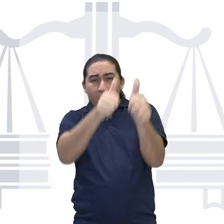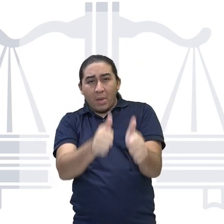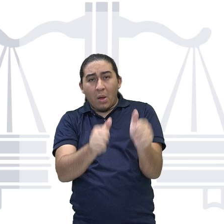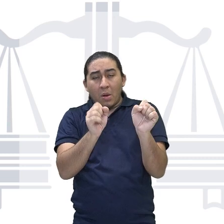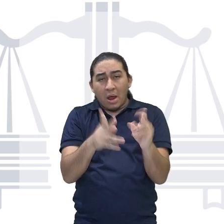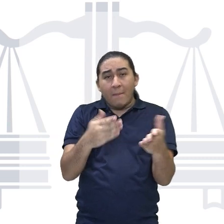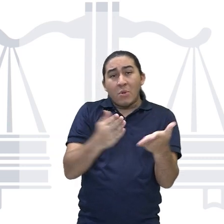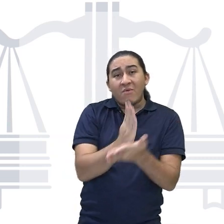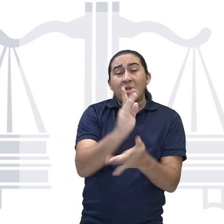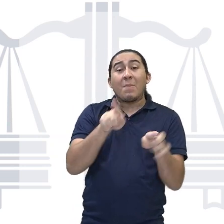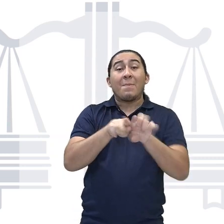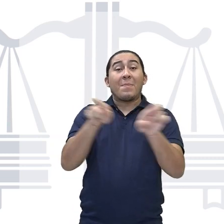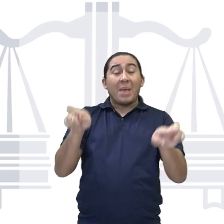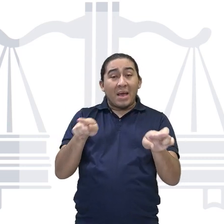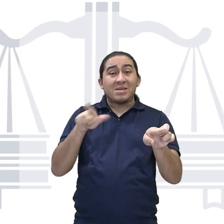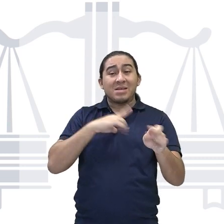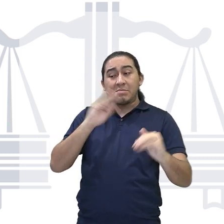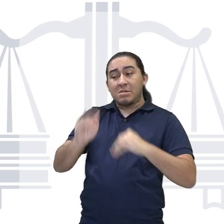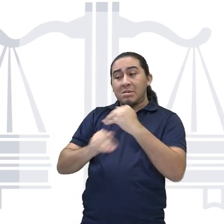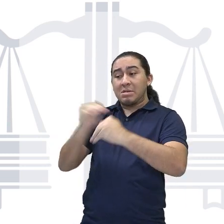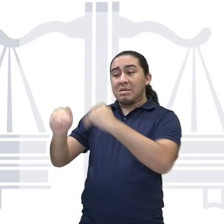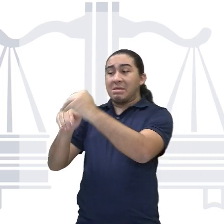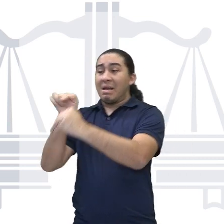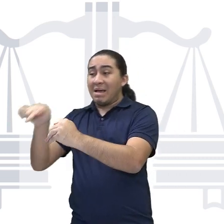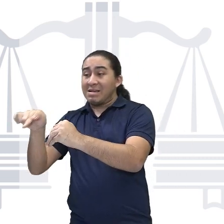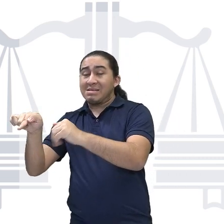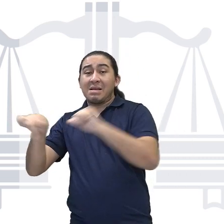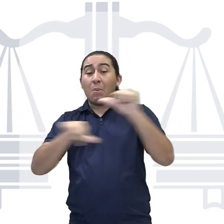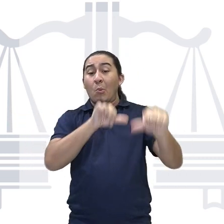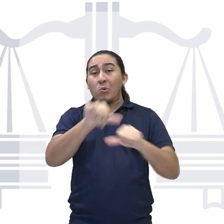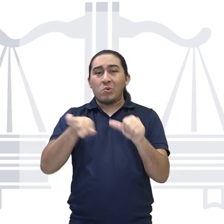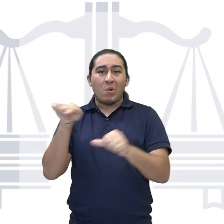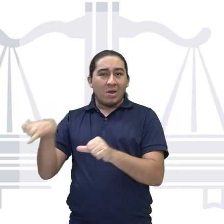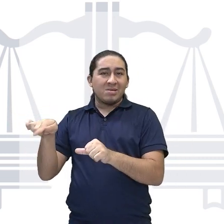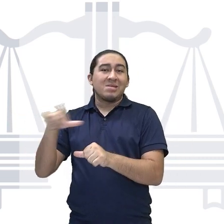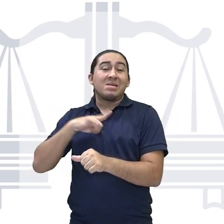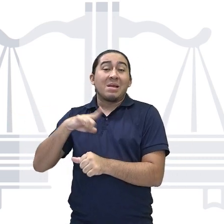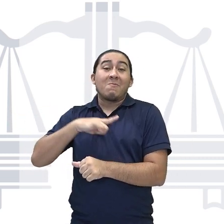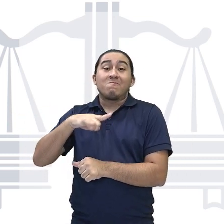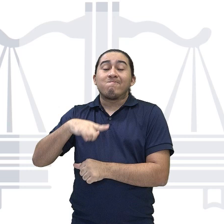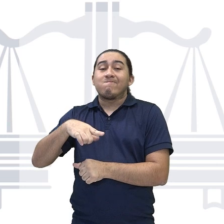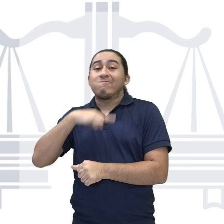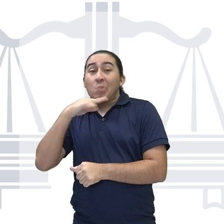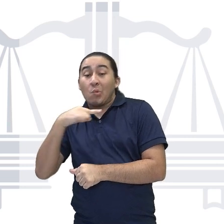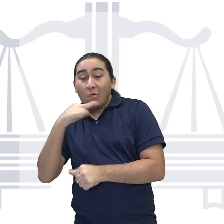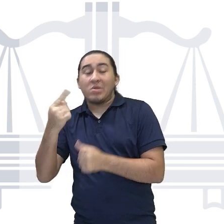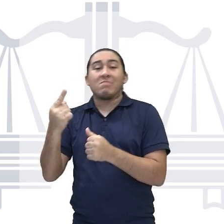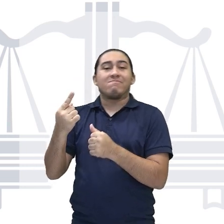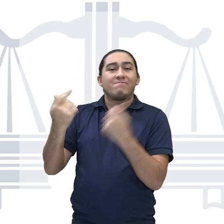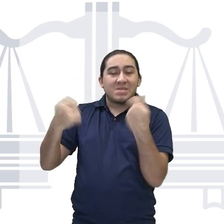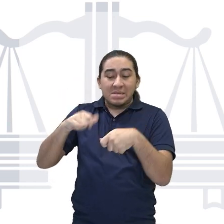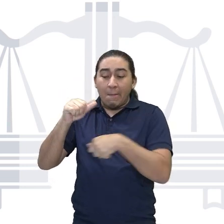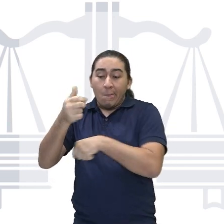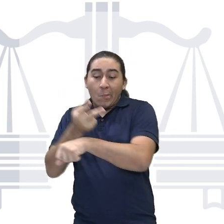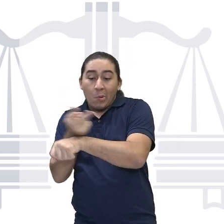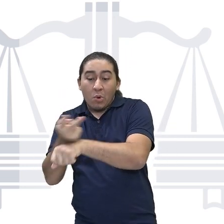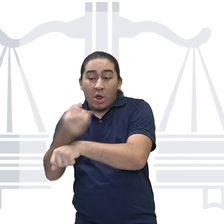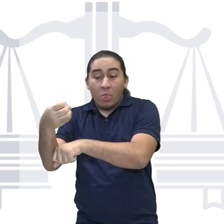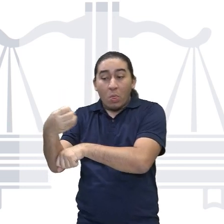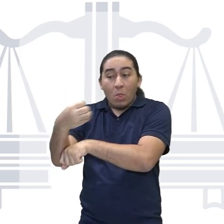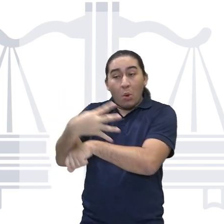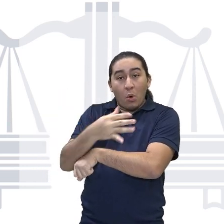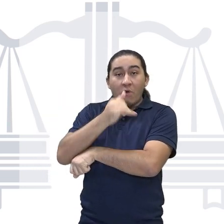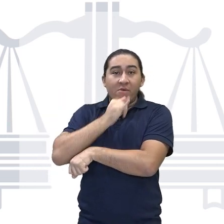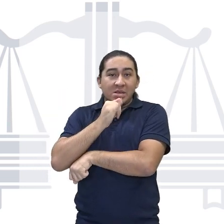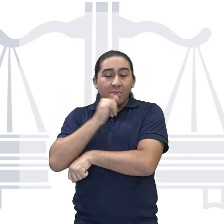chega finalmente o processo aqui. De repente já tem, ou de repente não tem e precisa de mais alguma coisa, né? De repente lá está